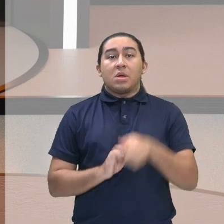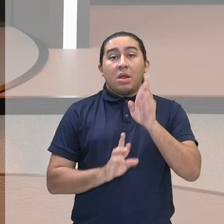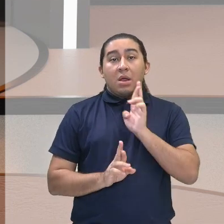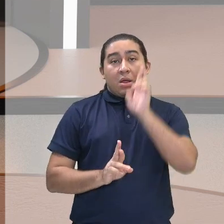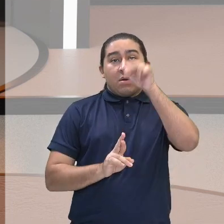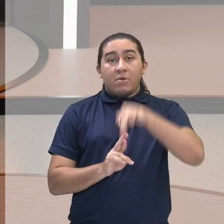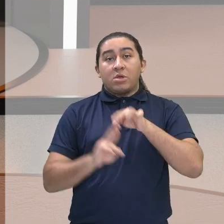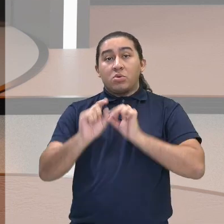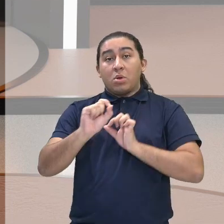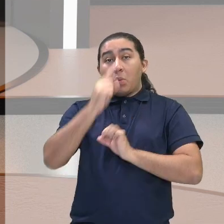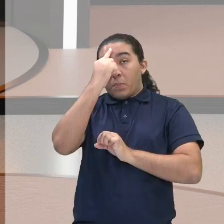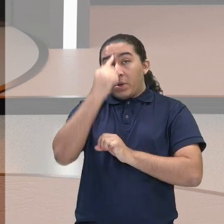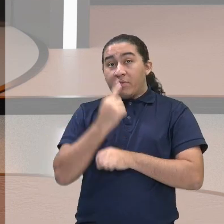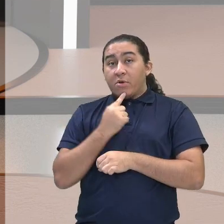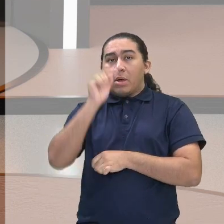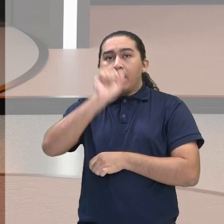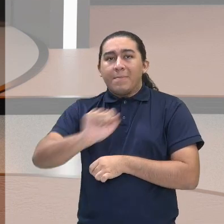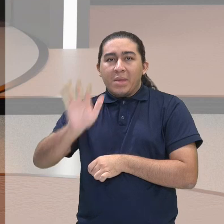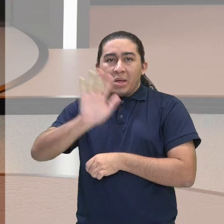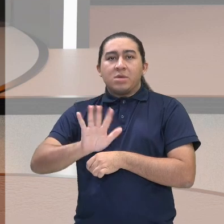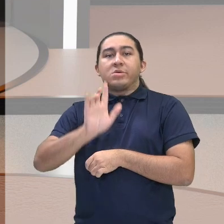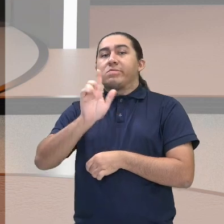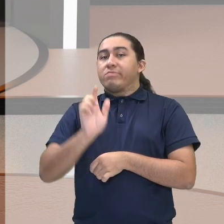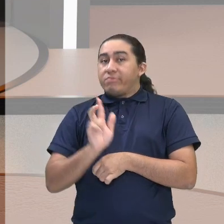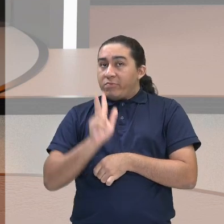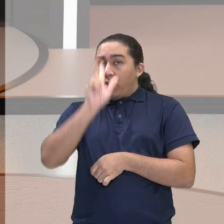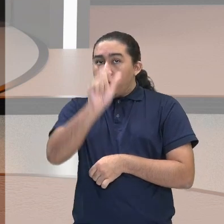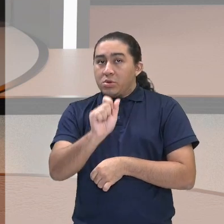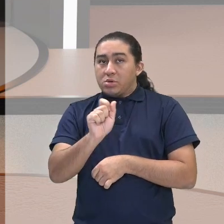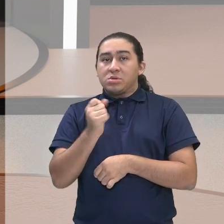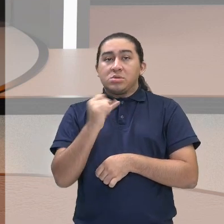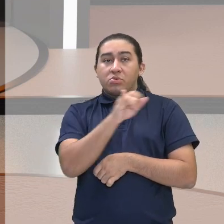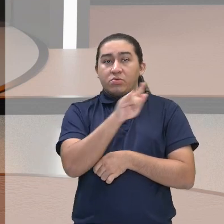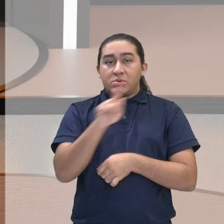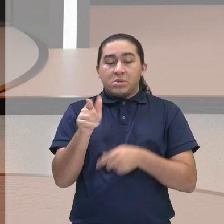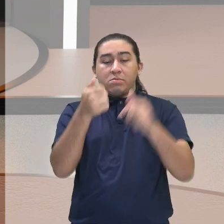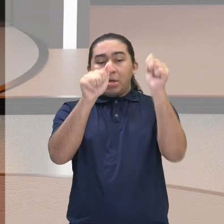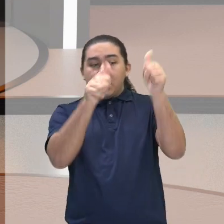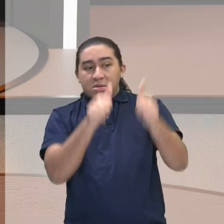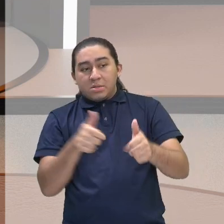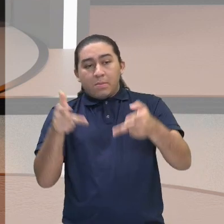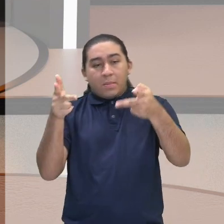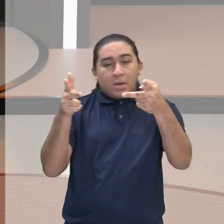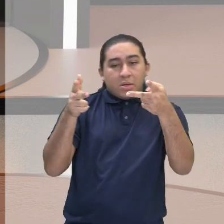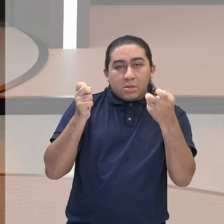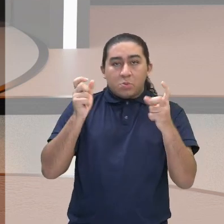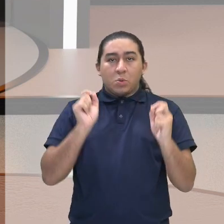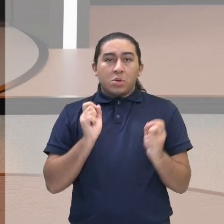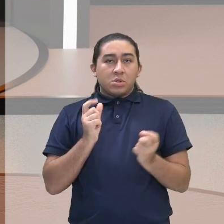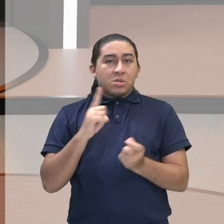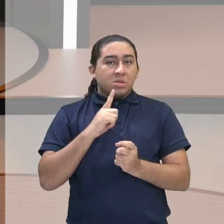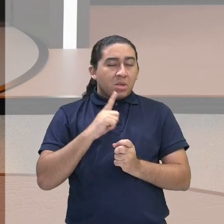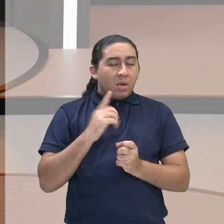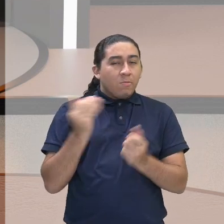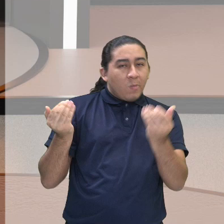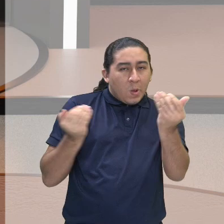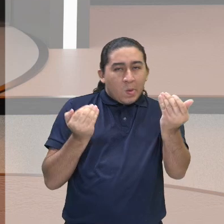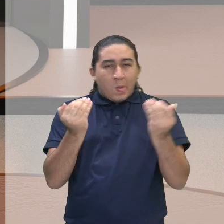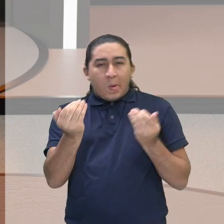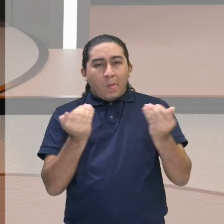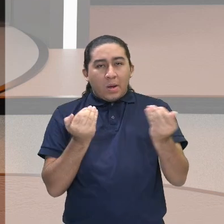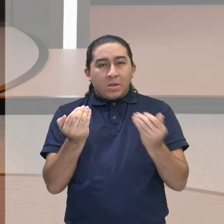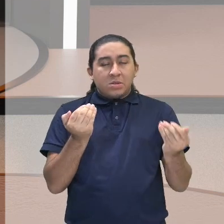imagem, ela é muito forte, né? Quando você percebe, justamente fazendo uma alusão aos